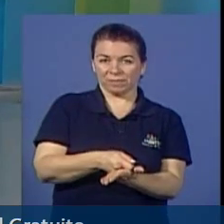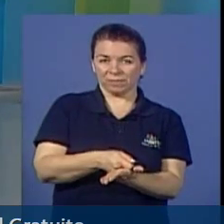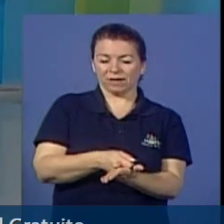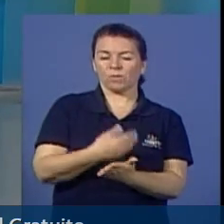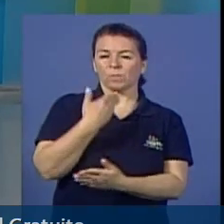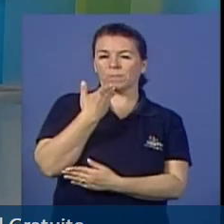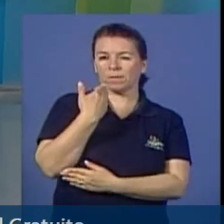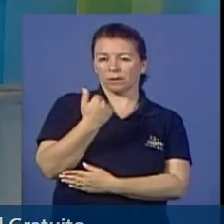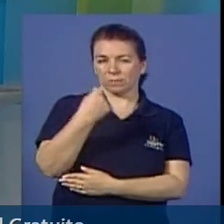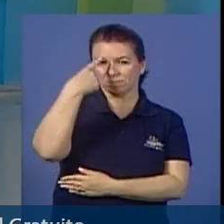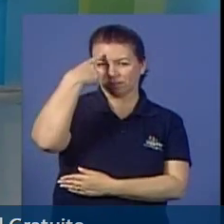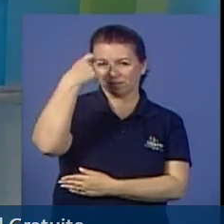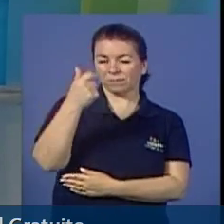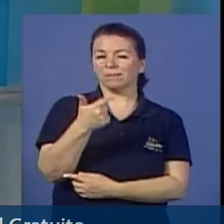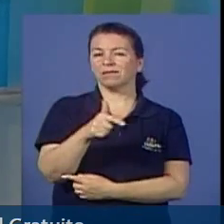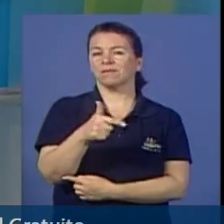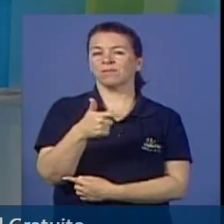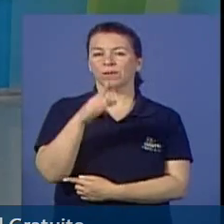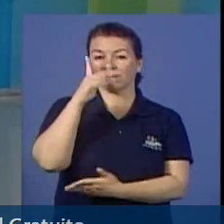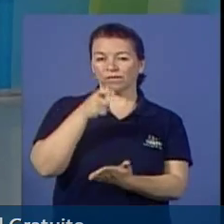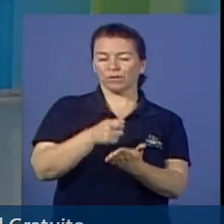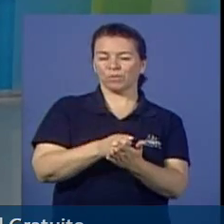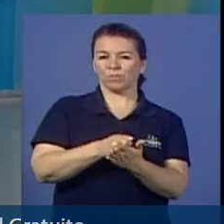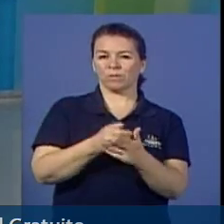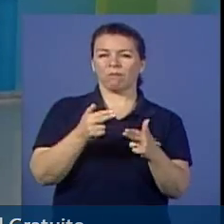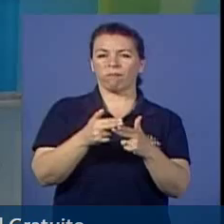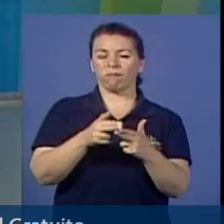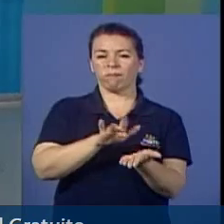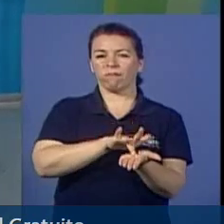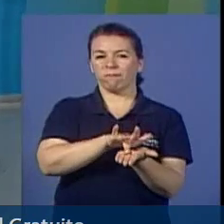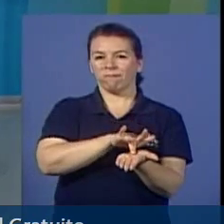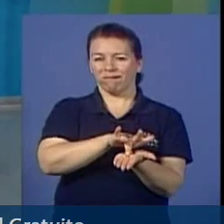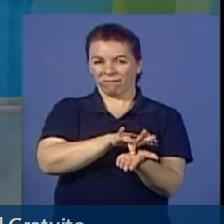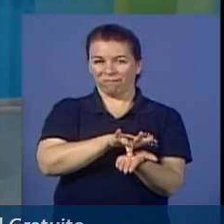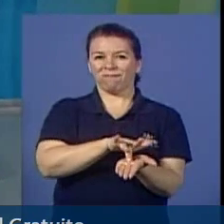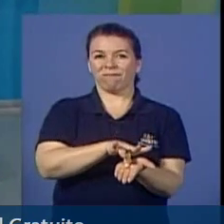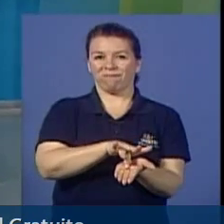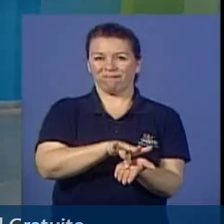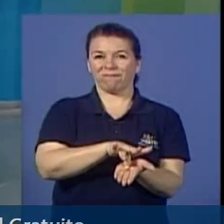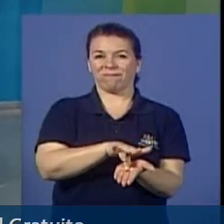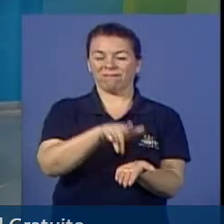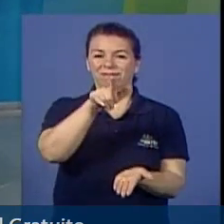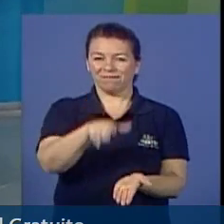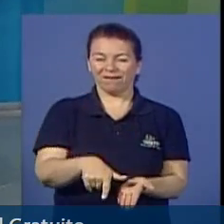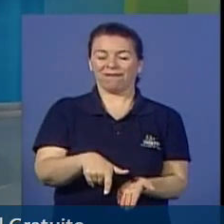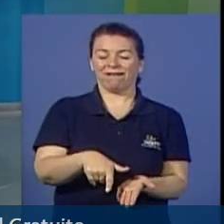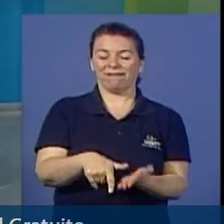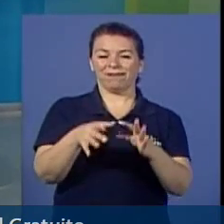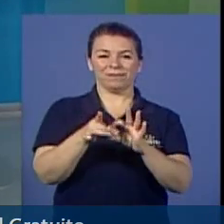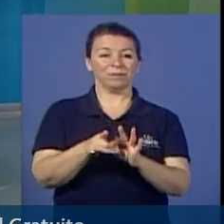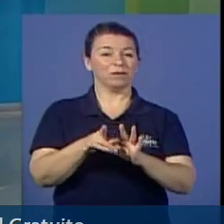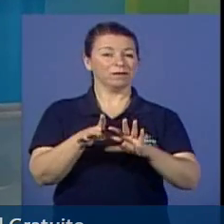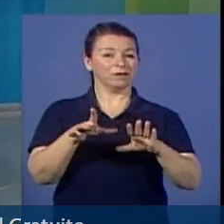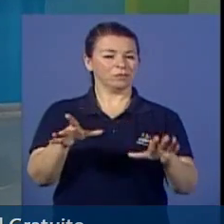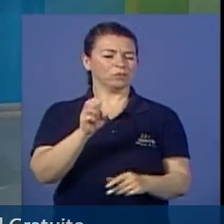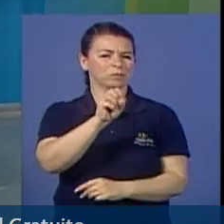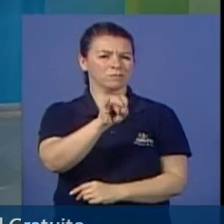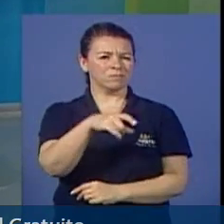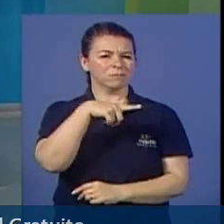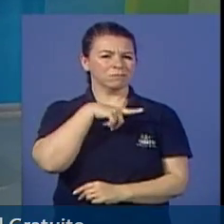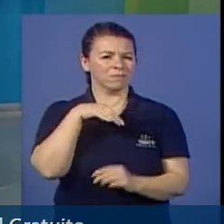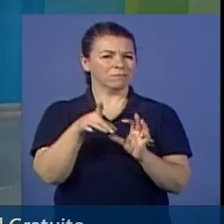passar a ideia de que não era ditadura. De que era um regime democrático. E em regimes democráticos, você tem